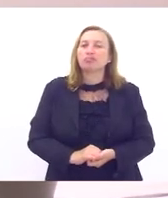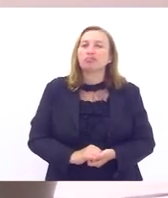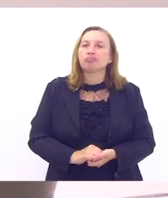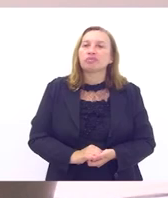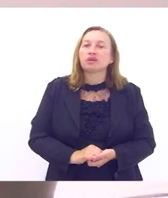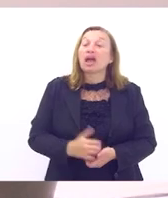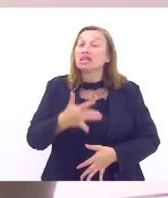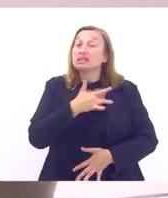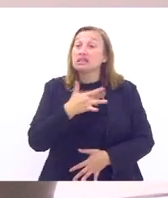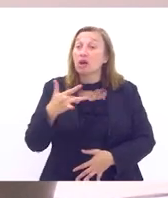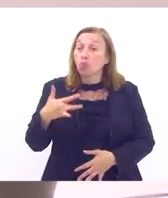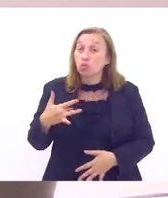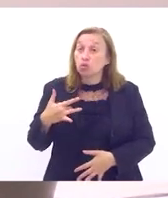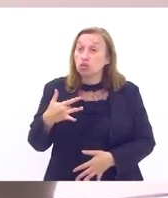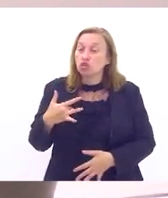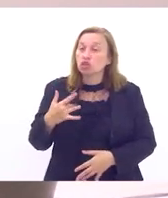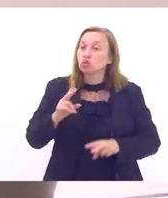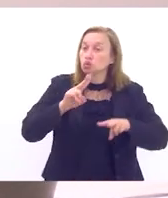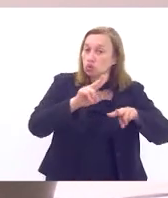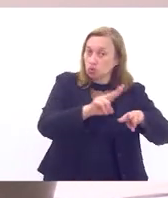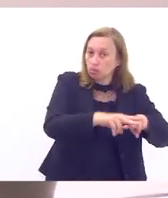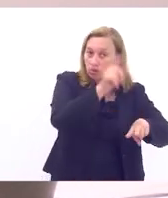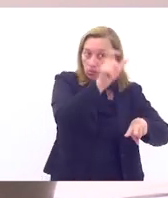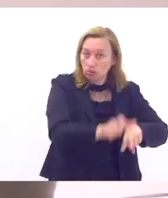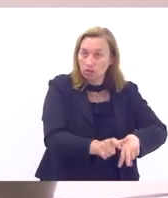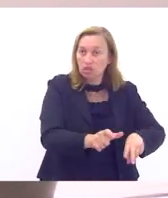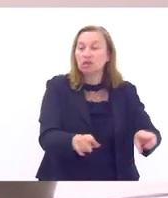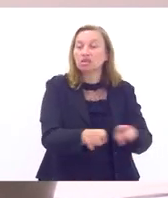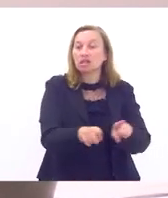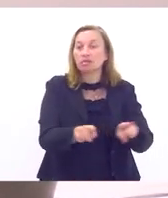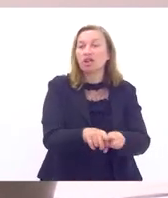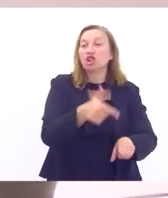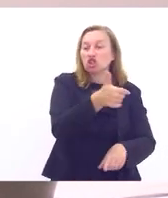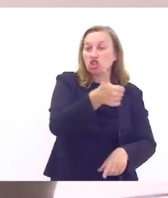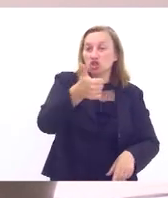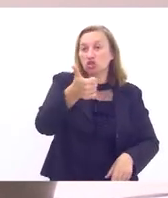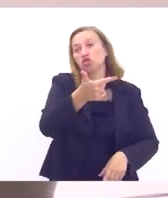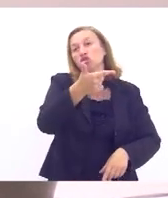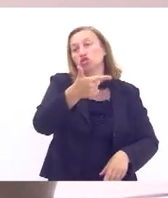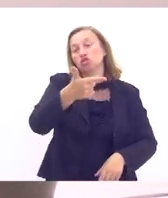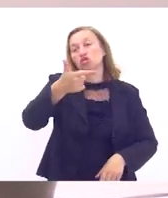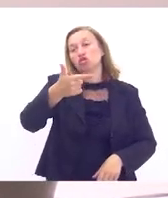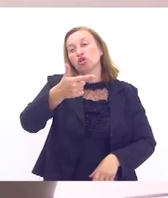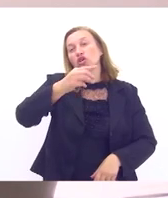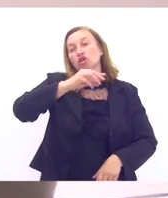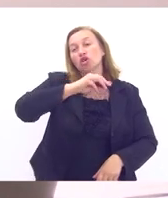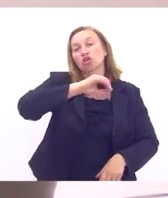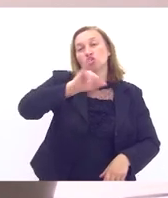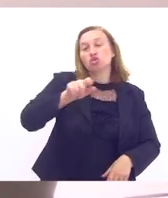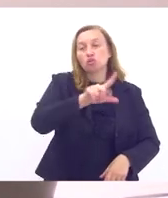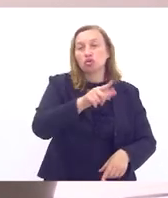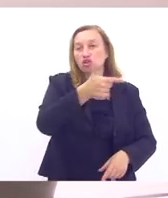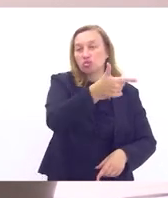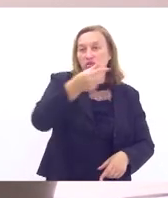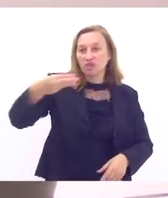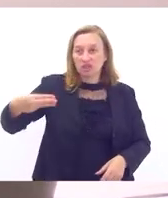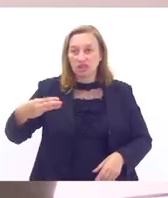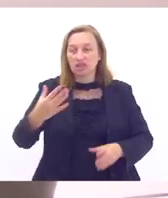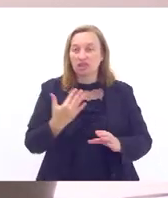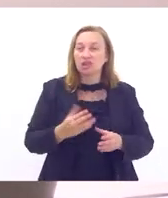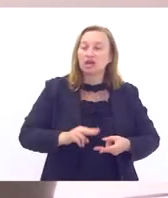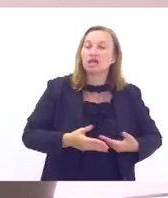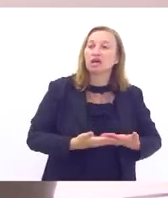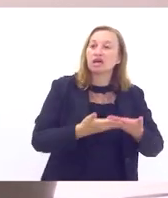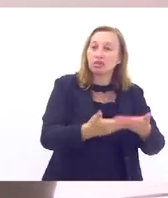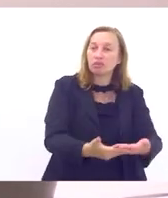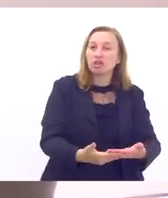a saúde prisional. E nessa mesma data, em julho de 2023, encaminhei cópia de toda a investigação ao gabinete da deputada Marta